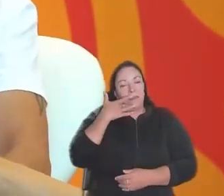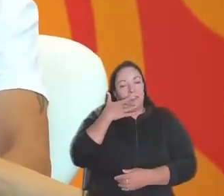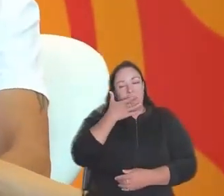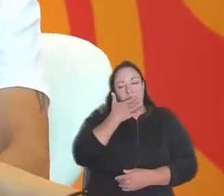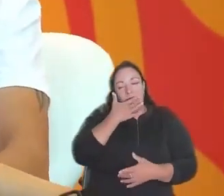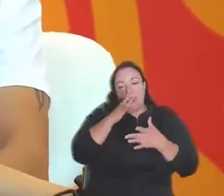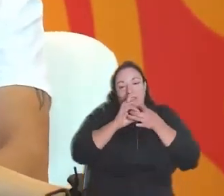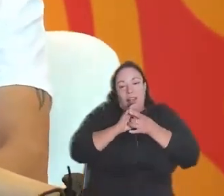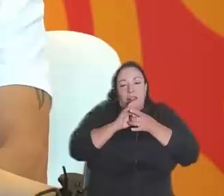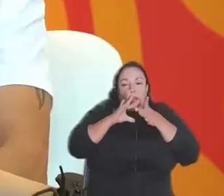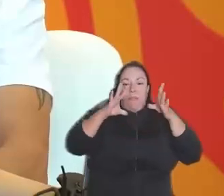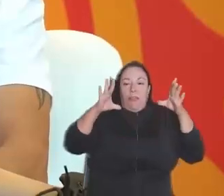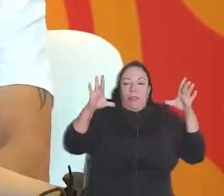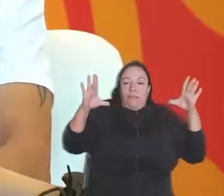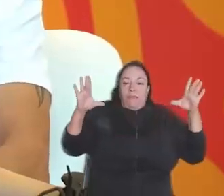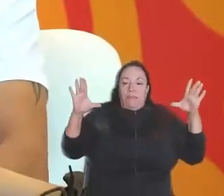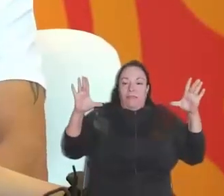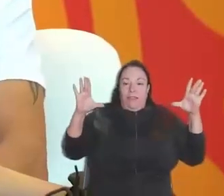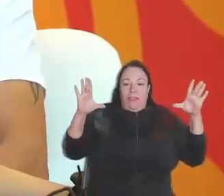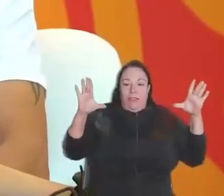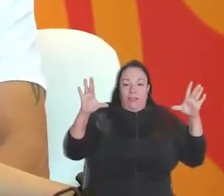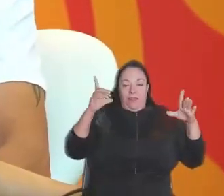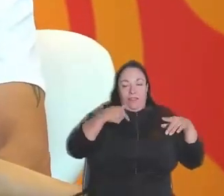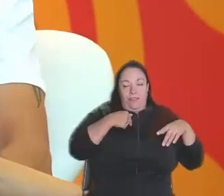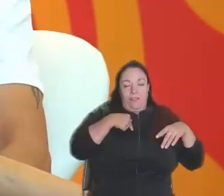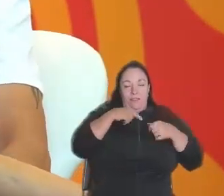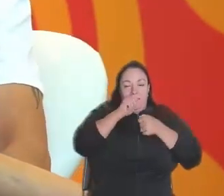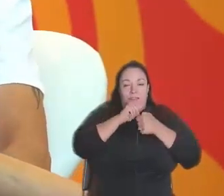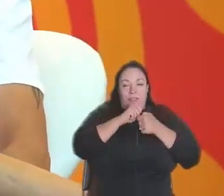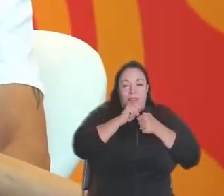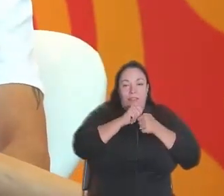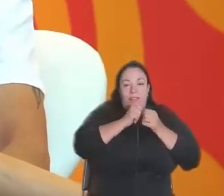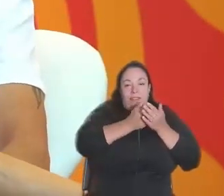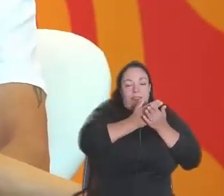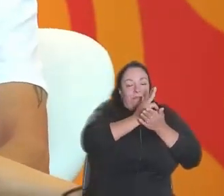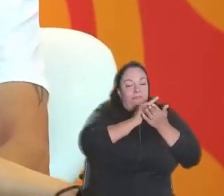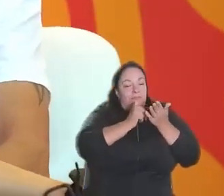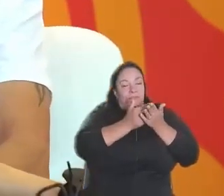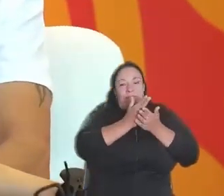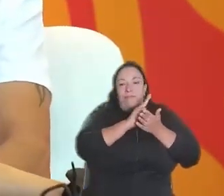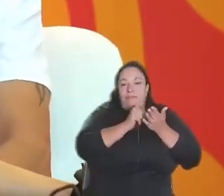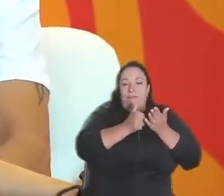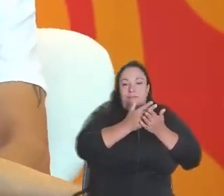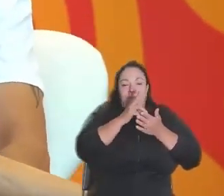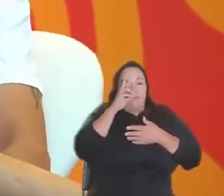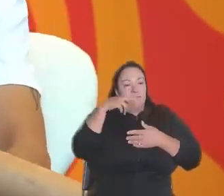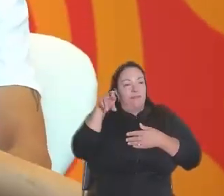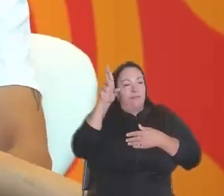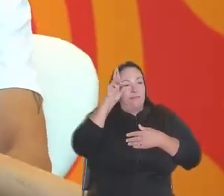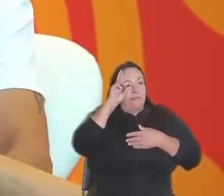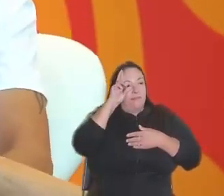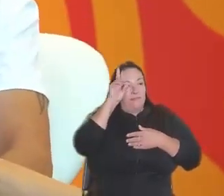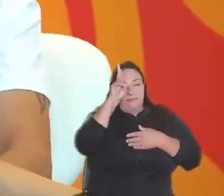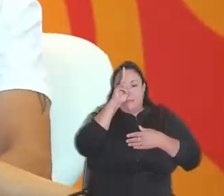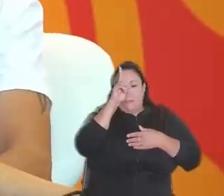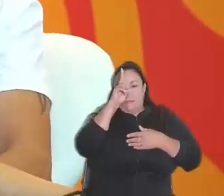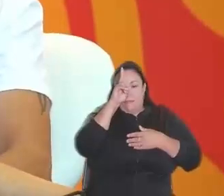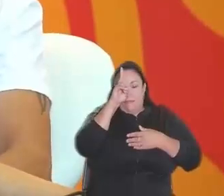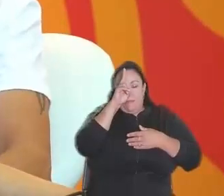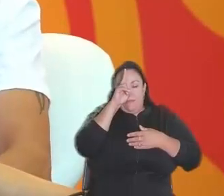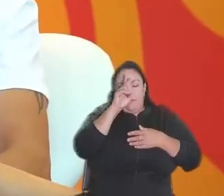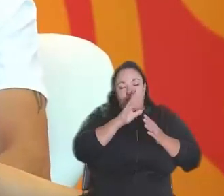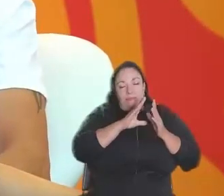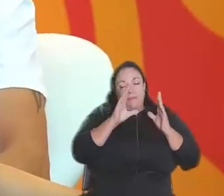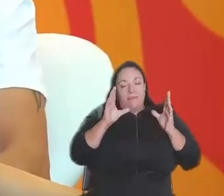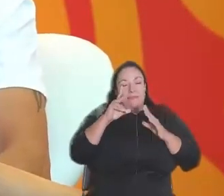liberdade que eu tive de criar, sabe, em cima das histórias, é a parte mais gostosa